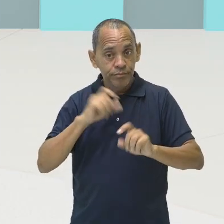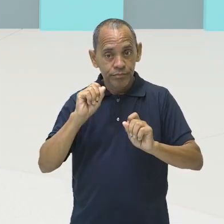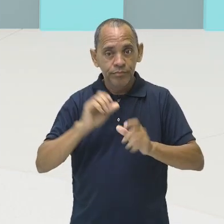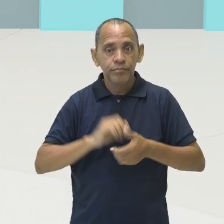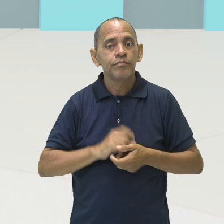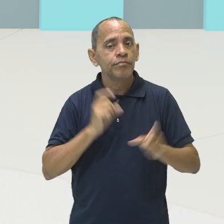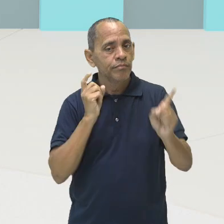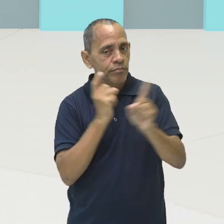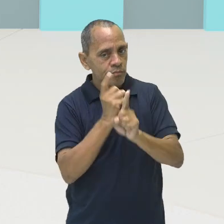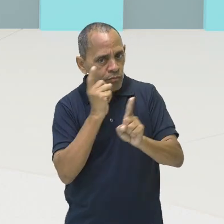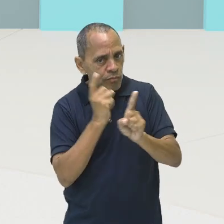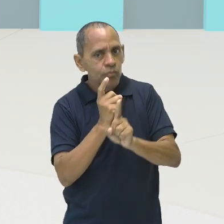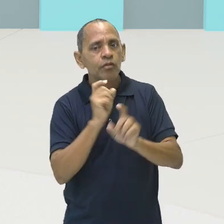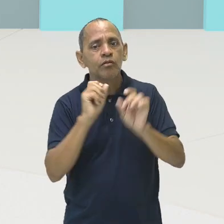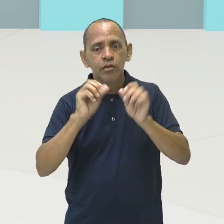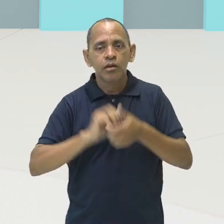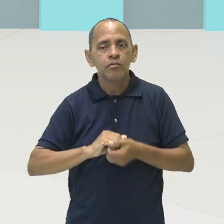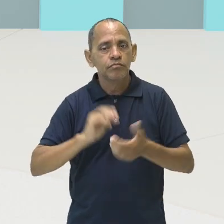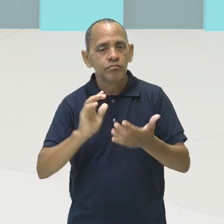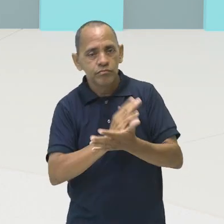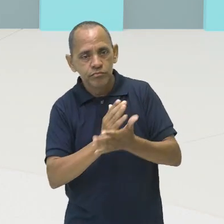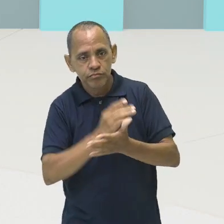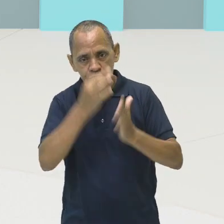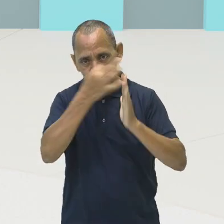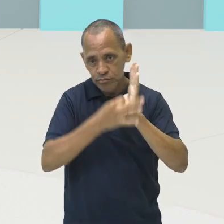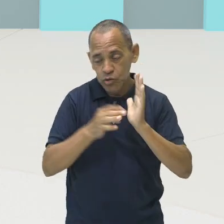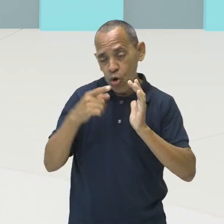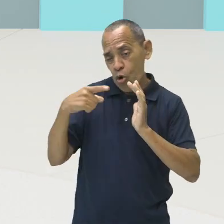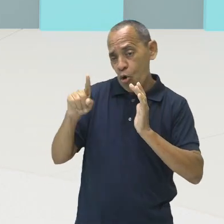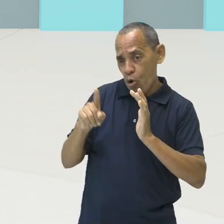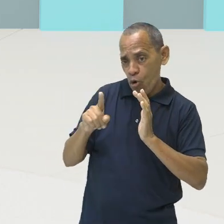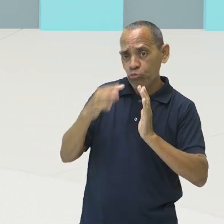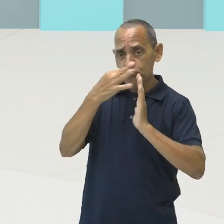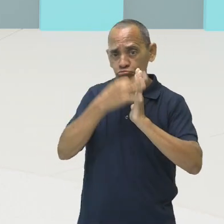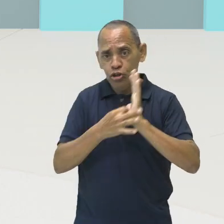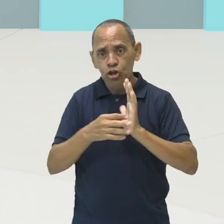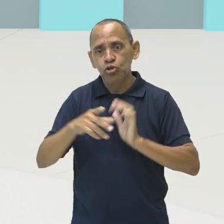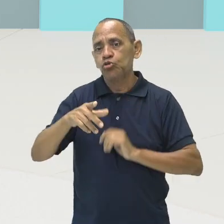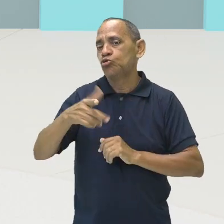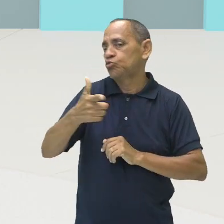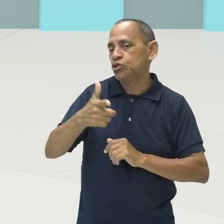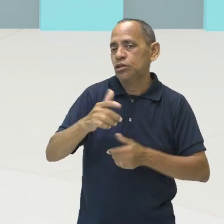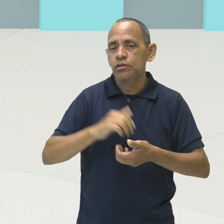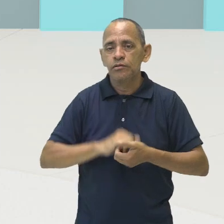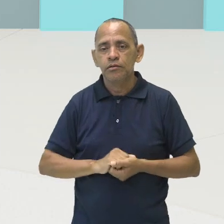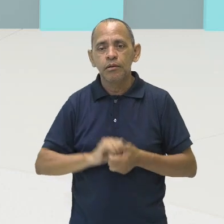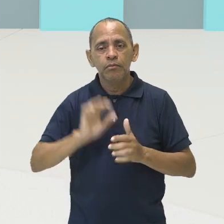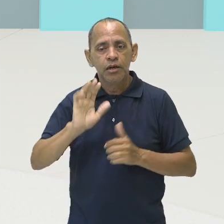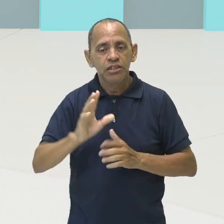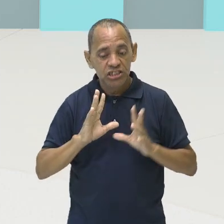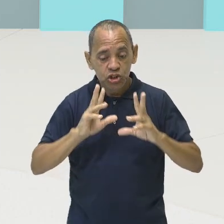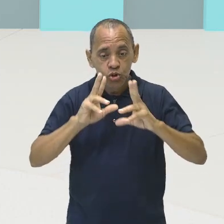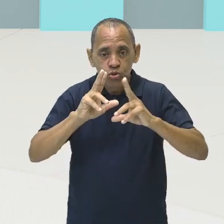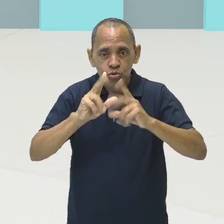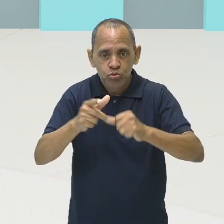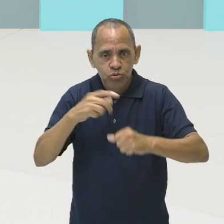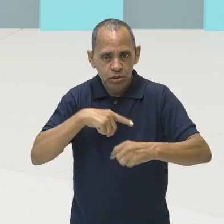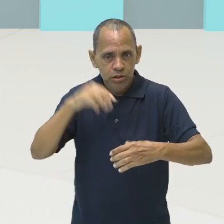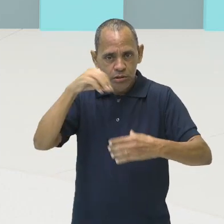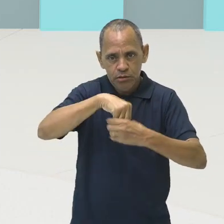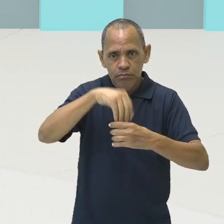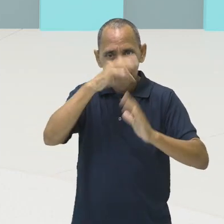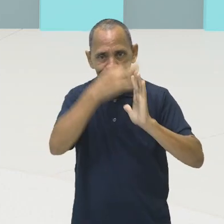encontramos em uns textos, em outros não. Mas tudo que compõe esses textos nós chamamos de elementos linguísticos. Por